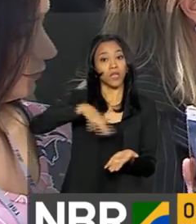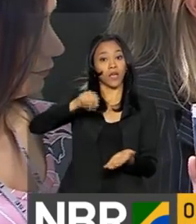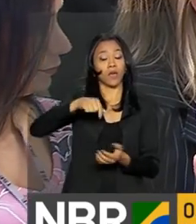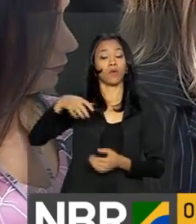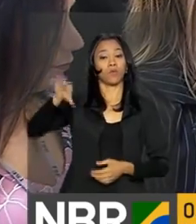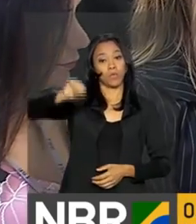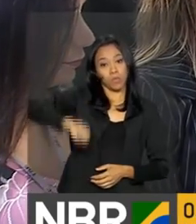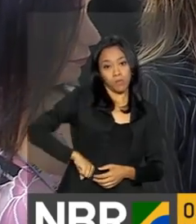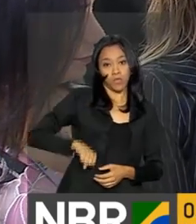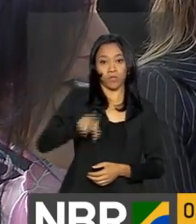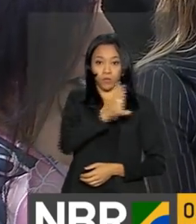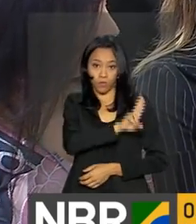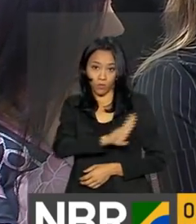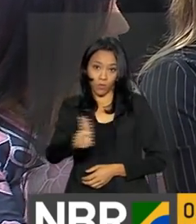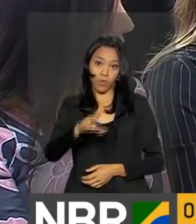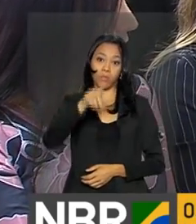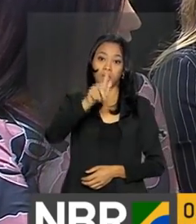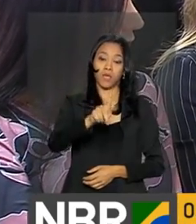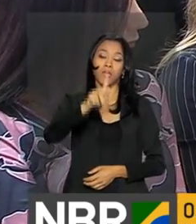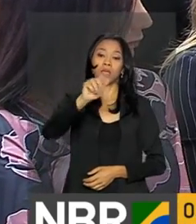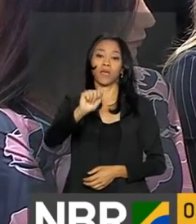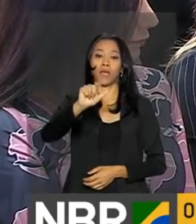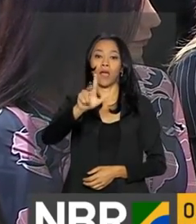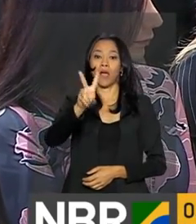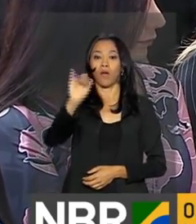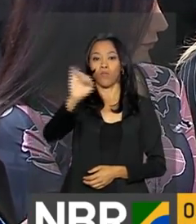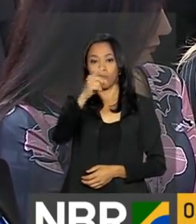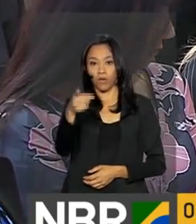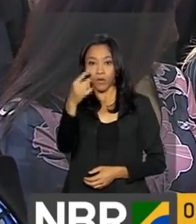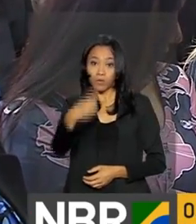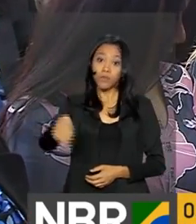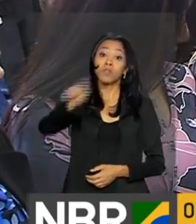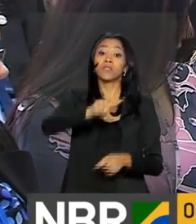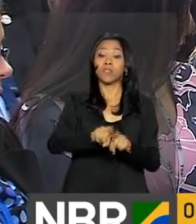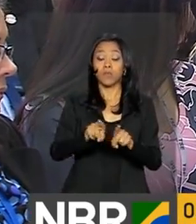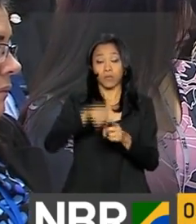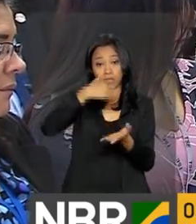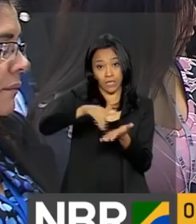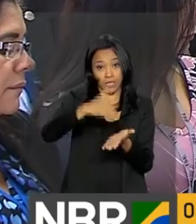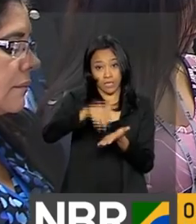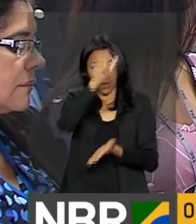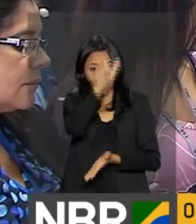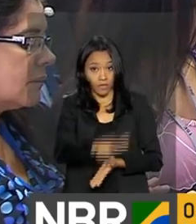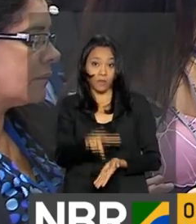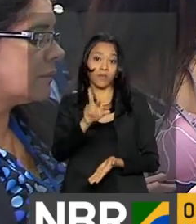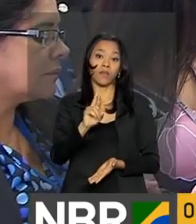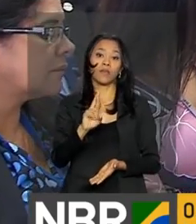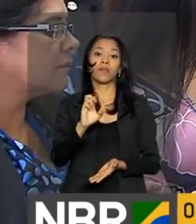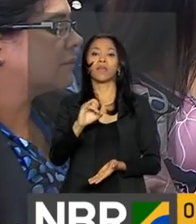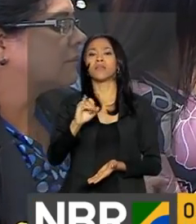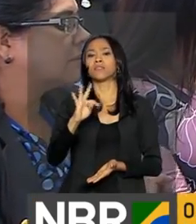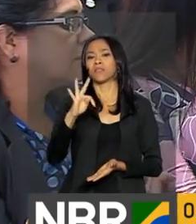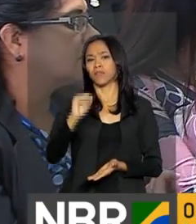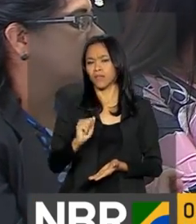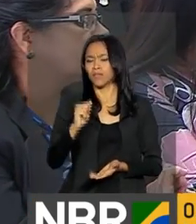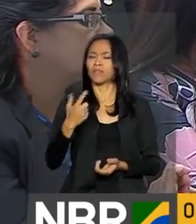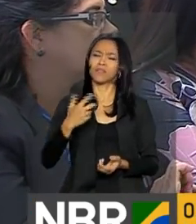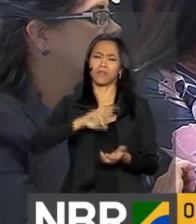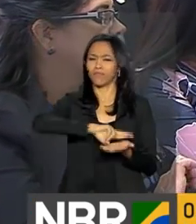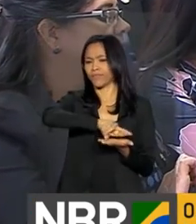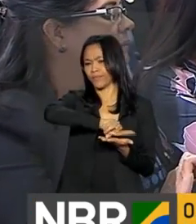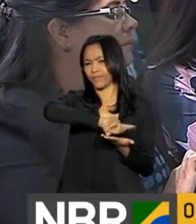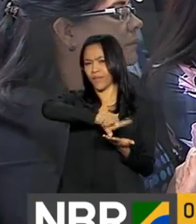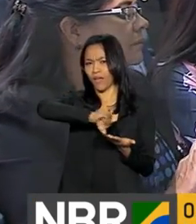marcos galvão o jorge rachid secretário da receita federal gustavo rocha e enfim doutora teresa enfim